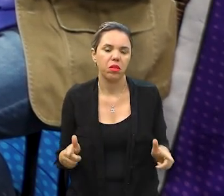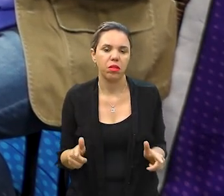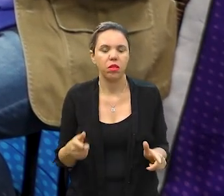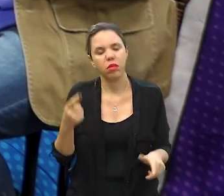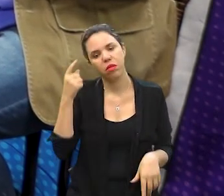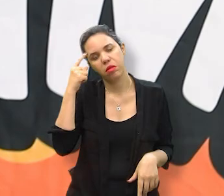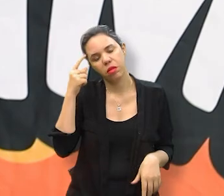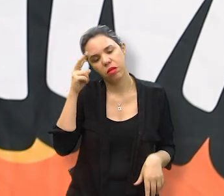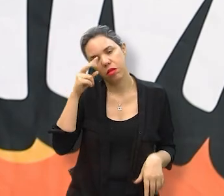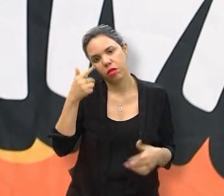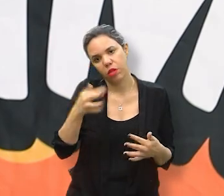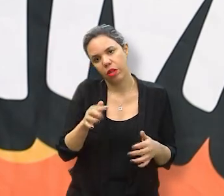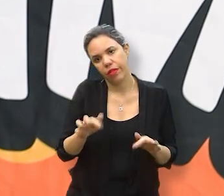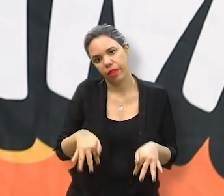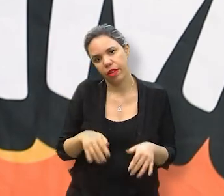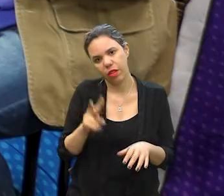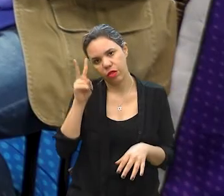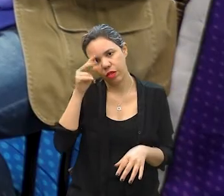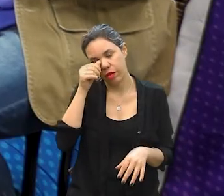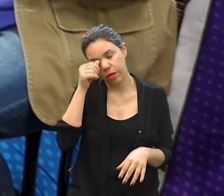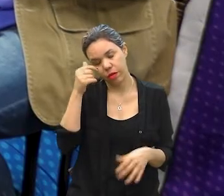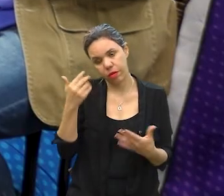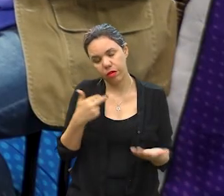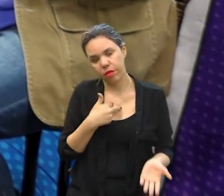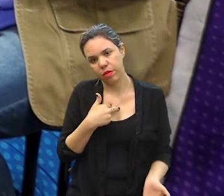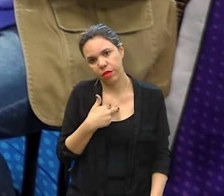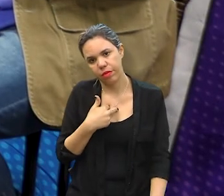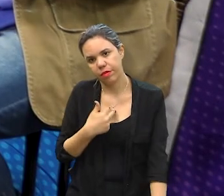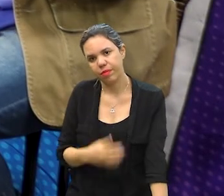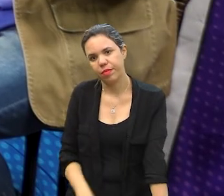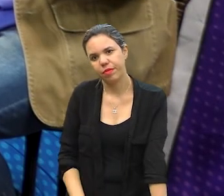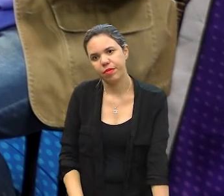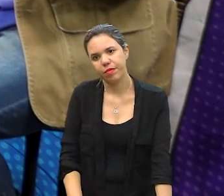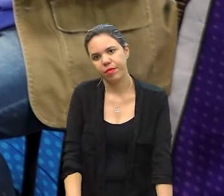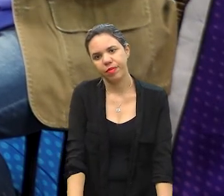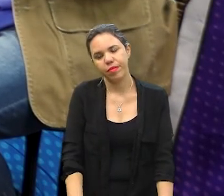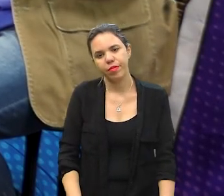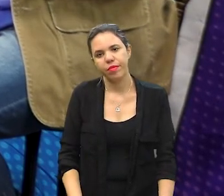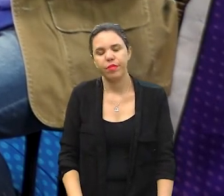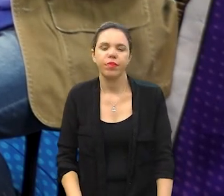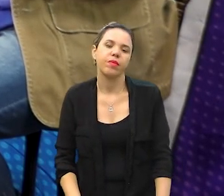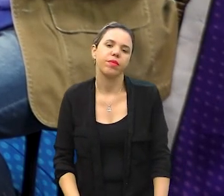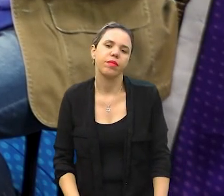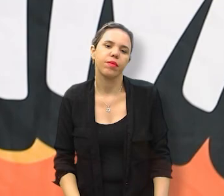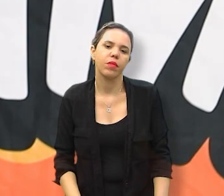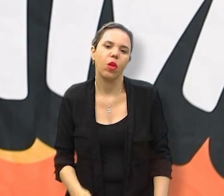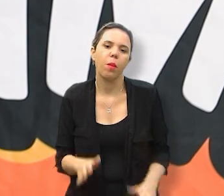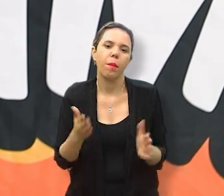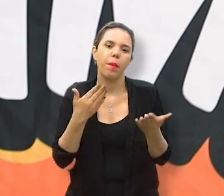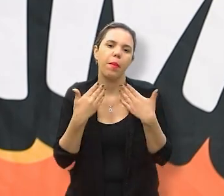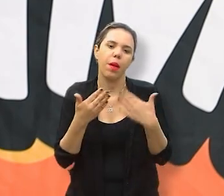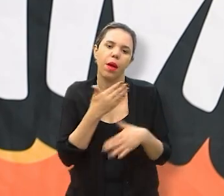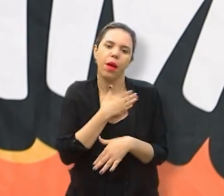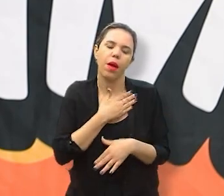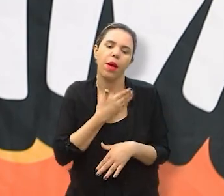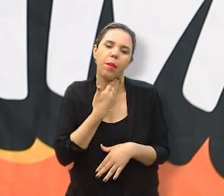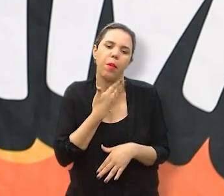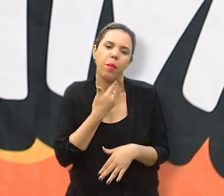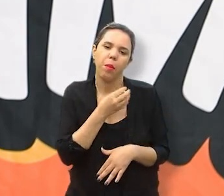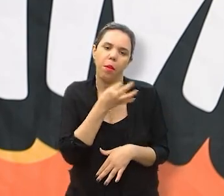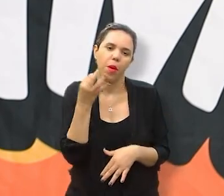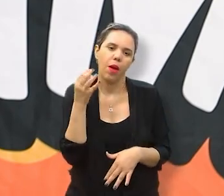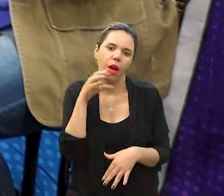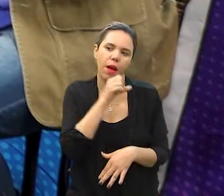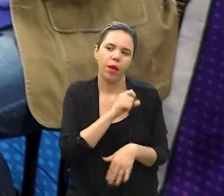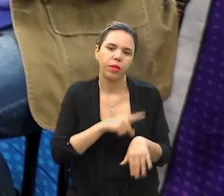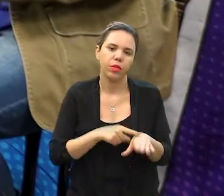fim a história. Meu, exatamente. Não dá para viver com isso. Sensacional. Wagner, quando o papo é bom, passa rápido,